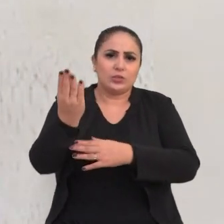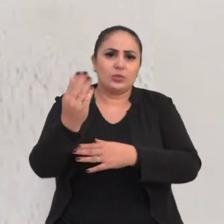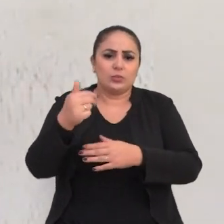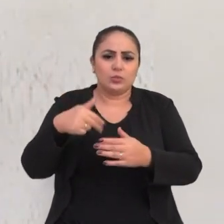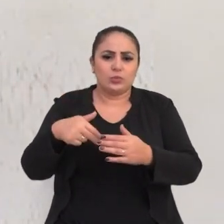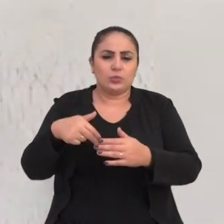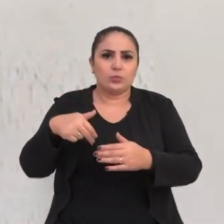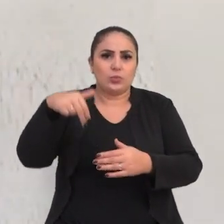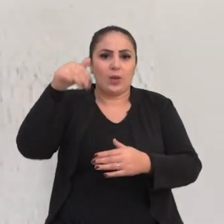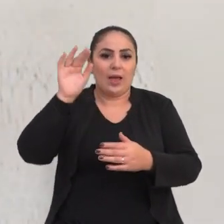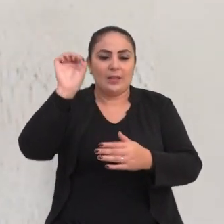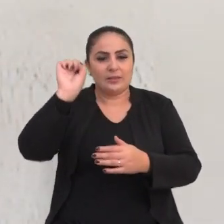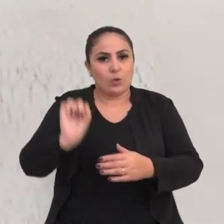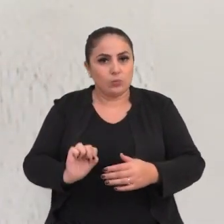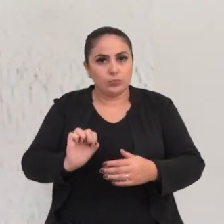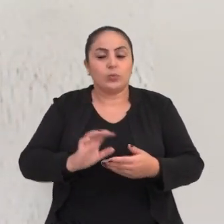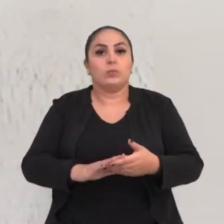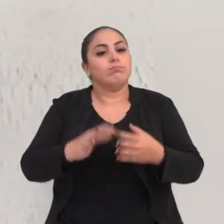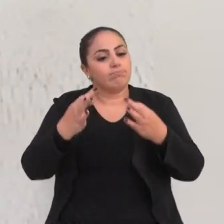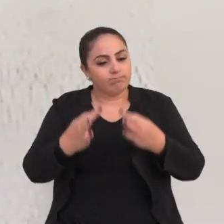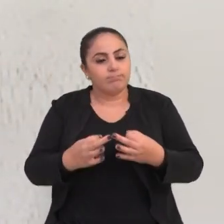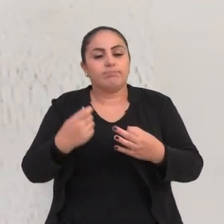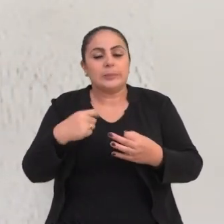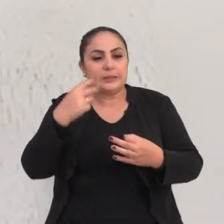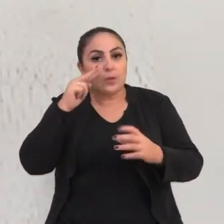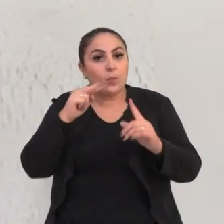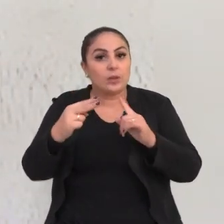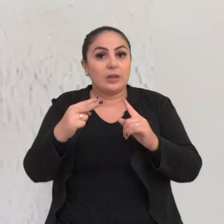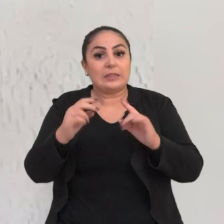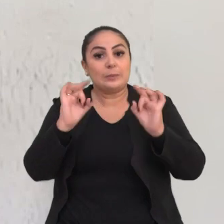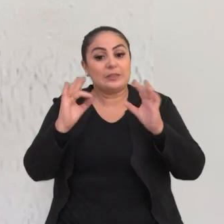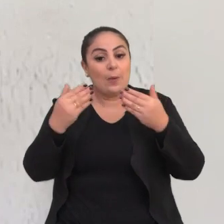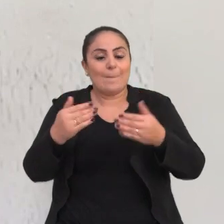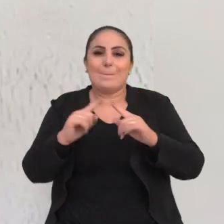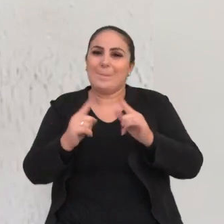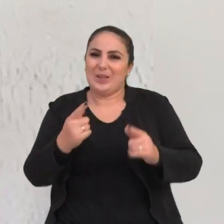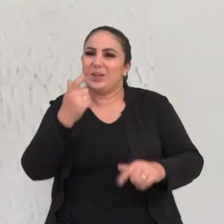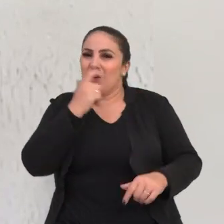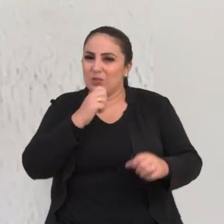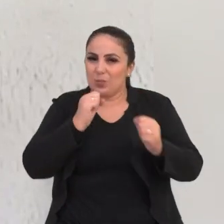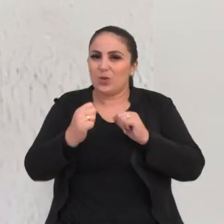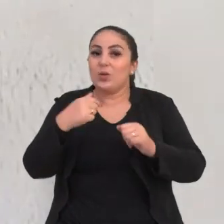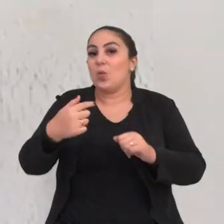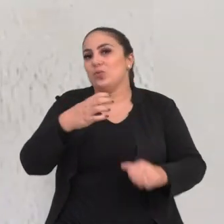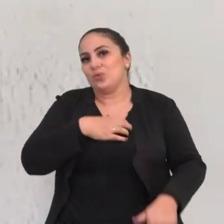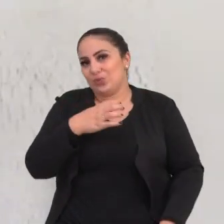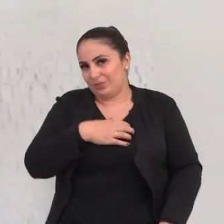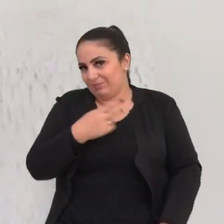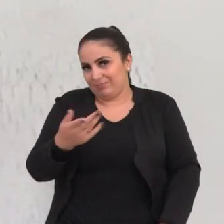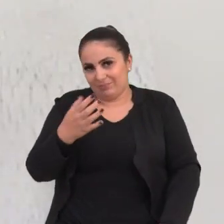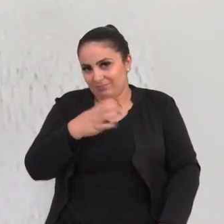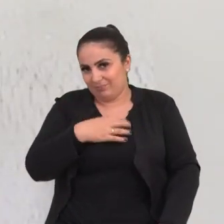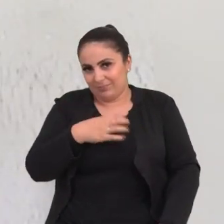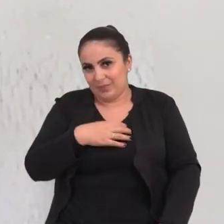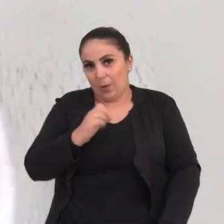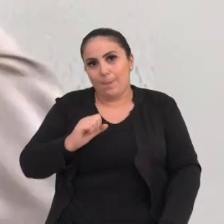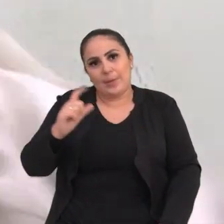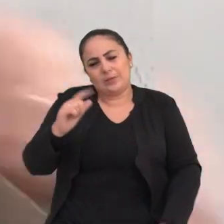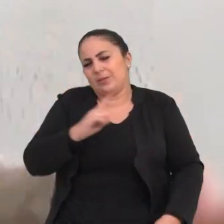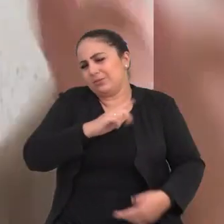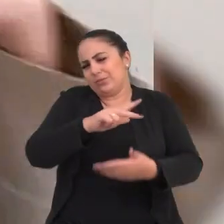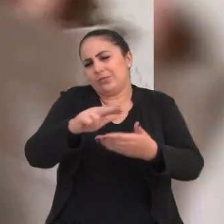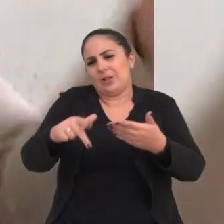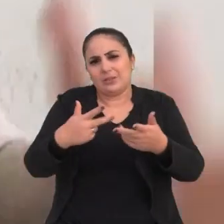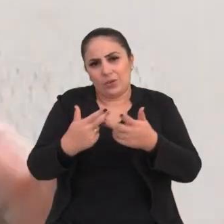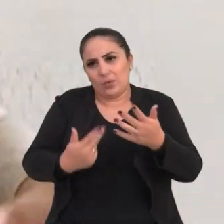no norte ao sul, com certeza tem que ter um olhar especial, mas esse olhar especial pode vir de outra maneira e não assim aumentando, né?